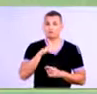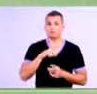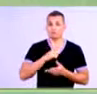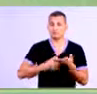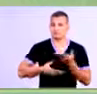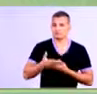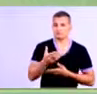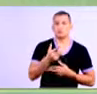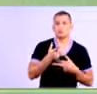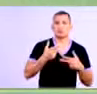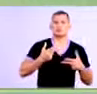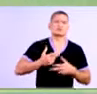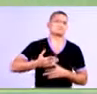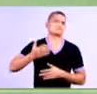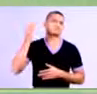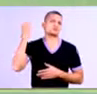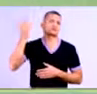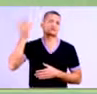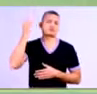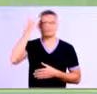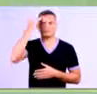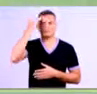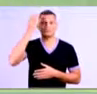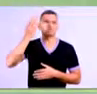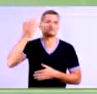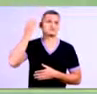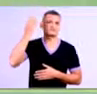fatos antigos, do passado.